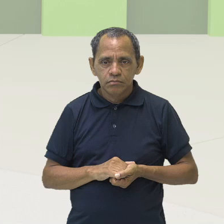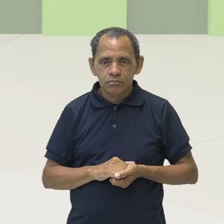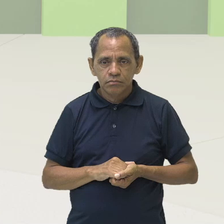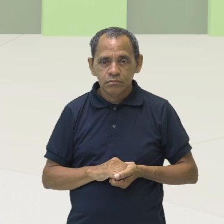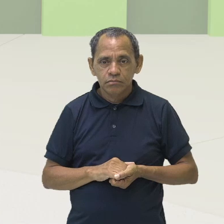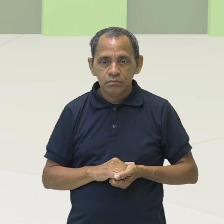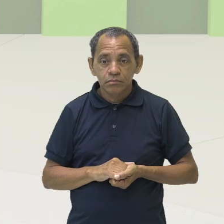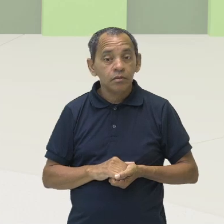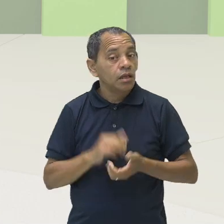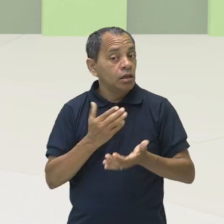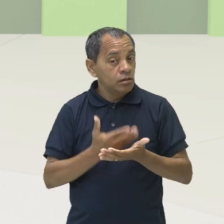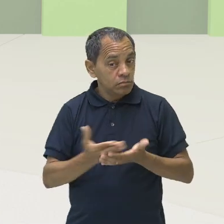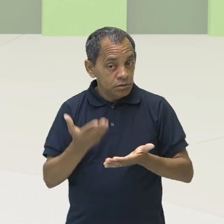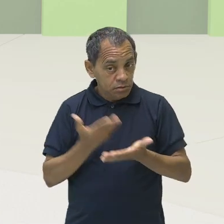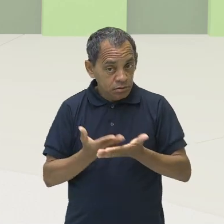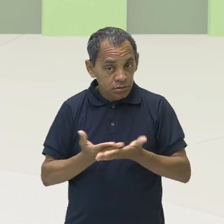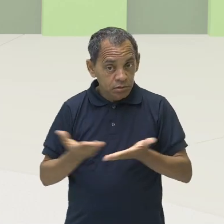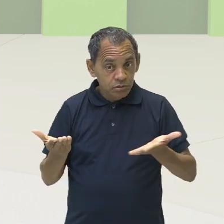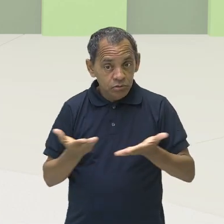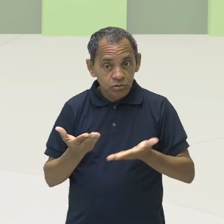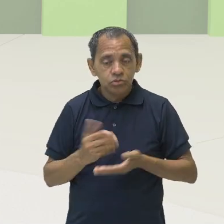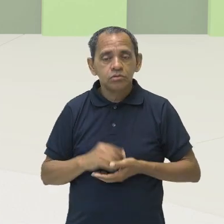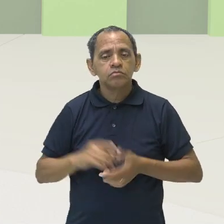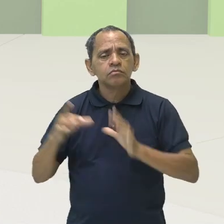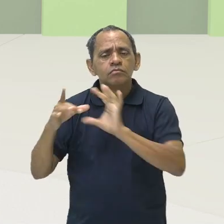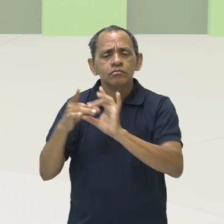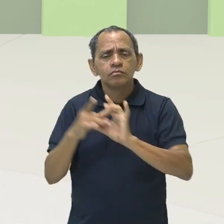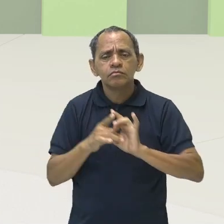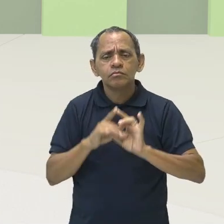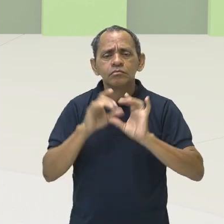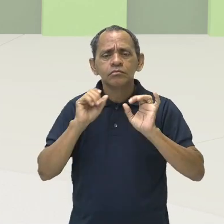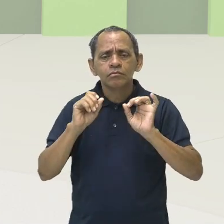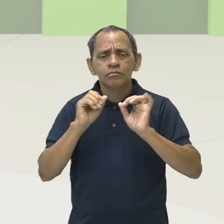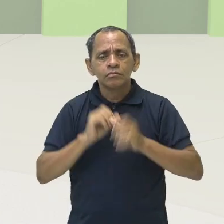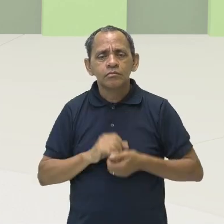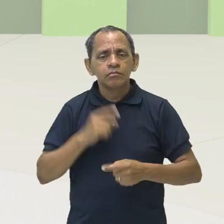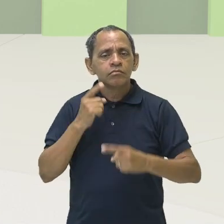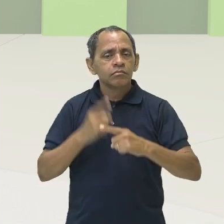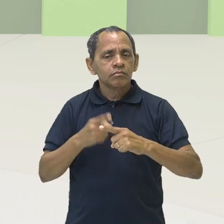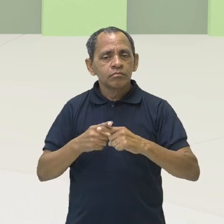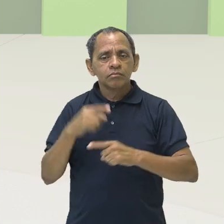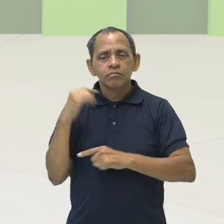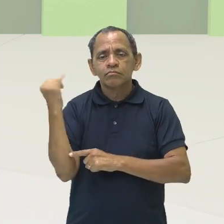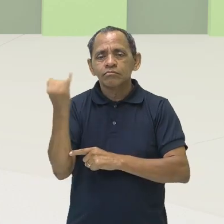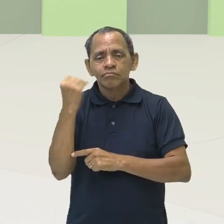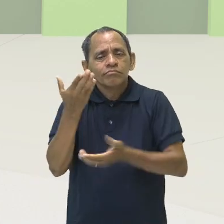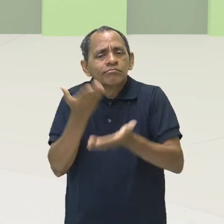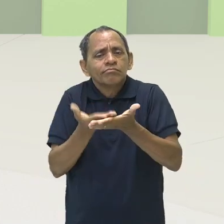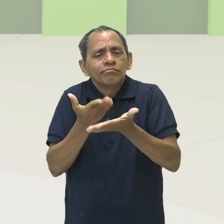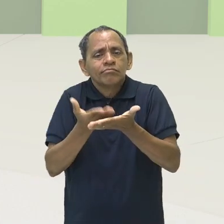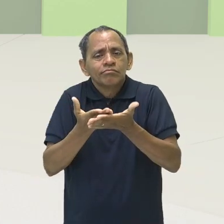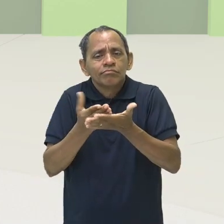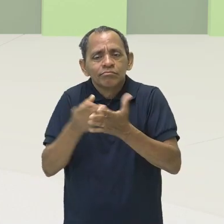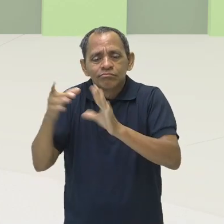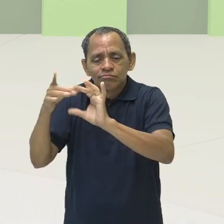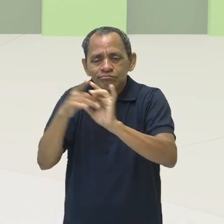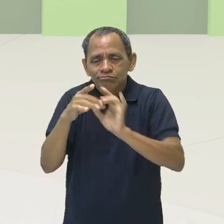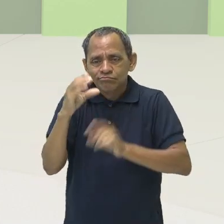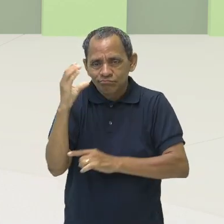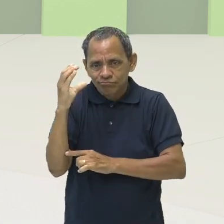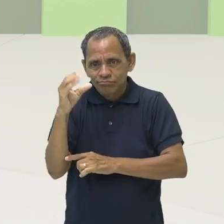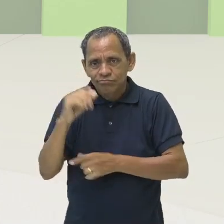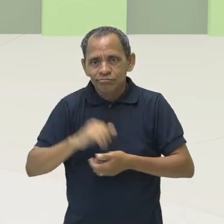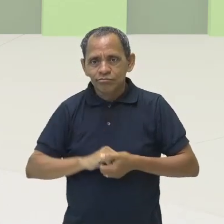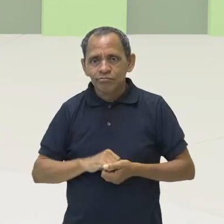Vamos começar essa nossa aula contextualizando por que a importância de se estudar as cadeias carbônicas. Porque